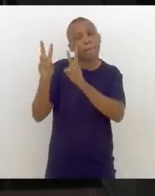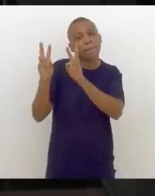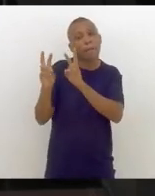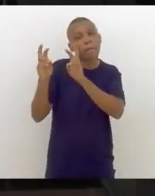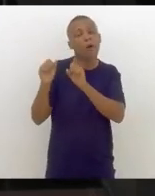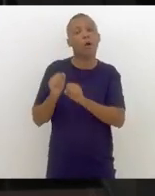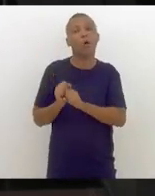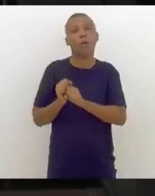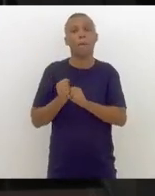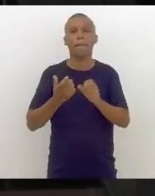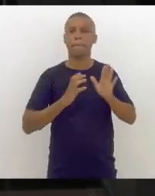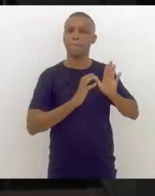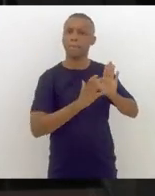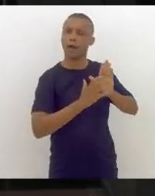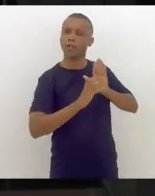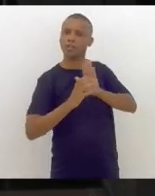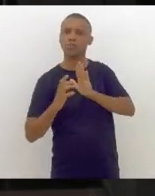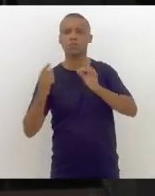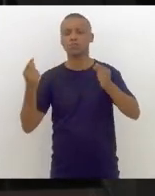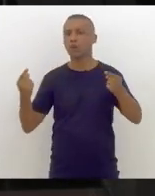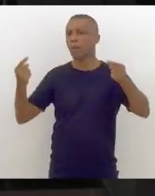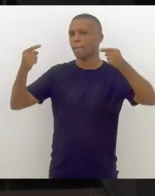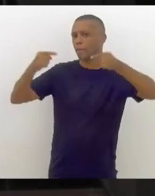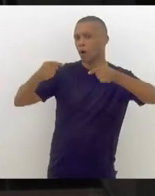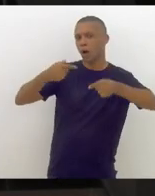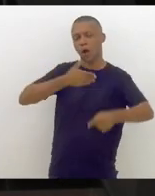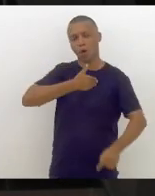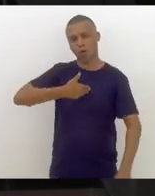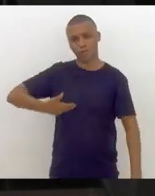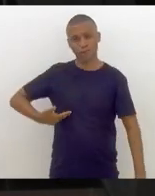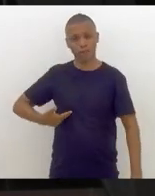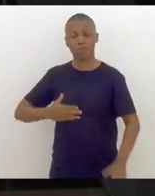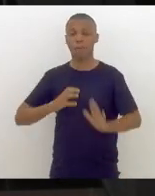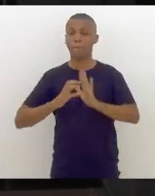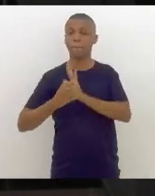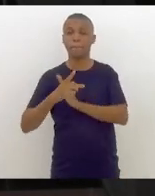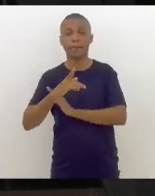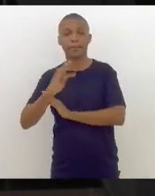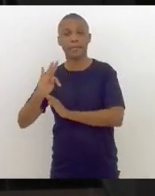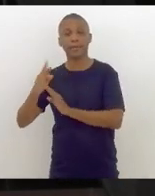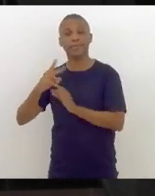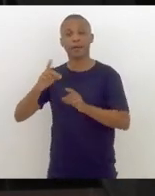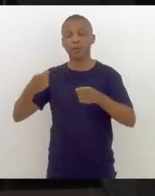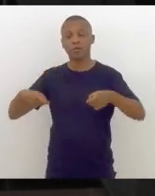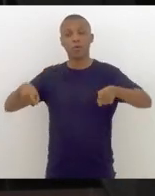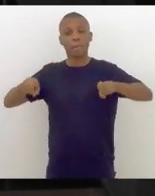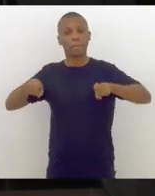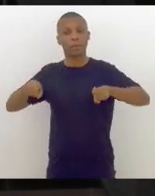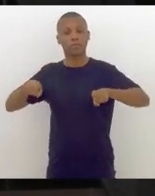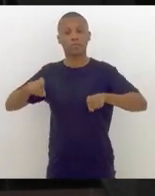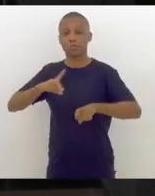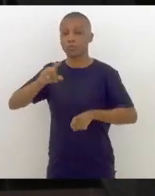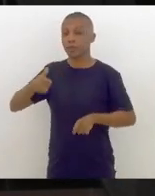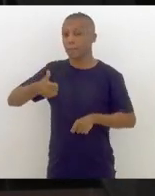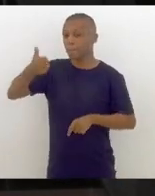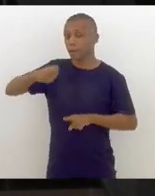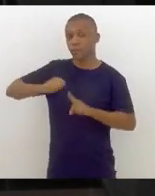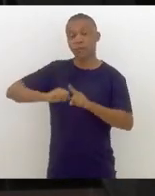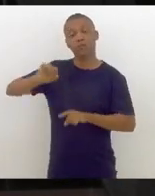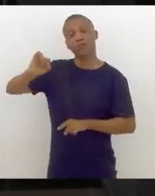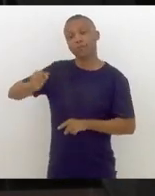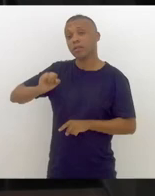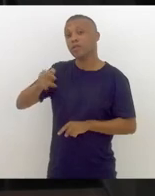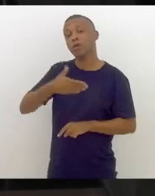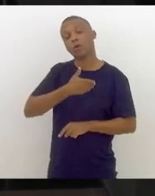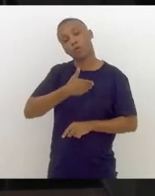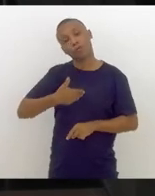grande de partido de oposição ao governo que tem uma ara posse de em primeiro de janeiro o governo